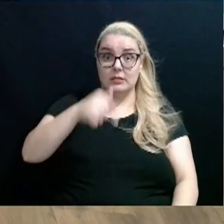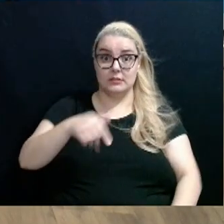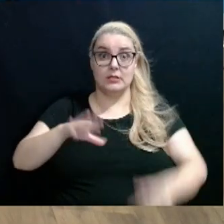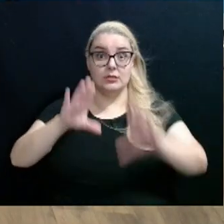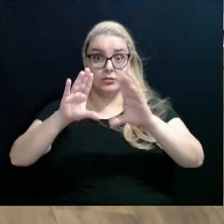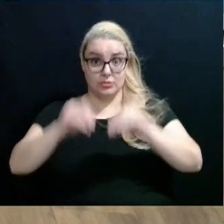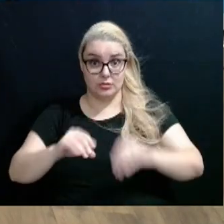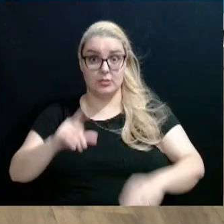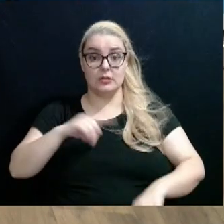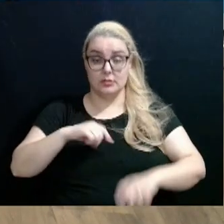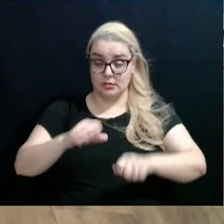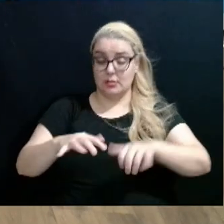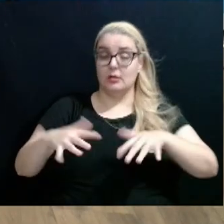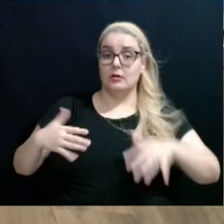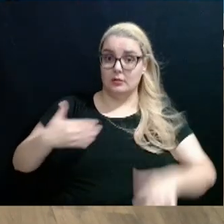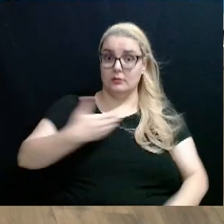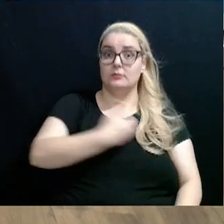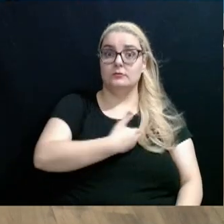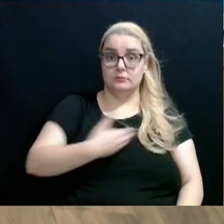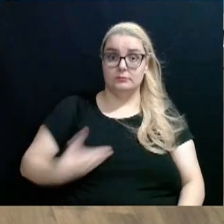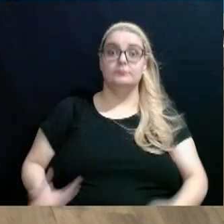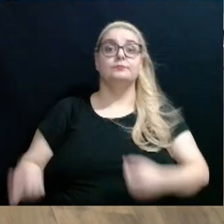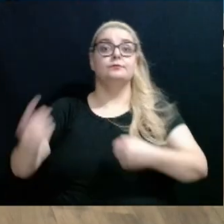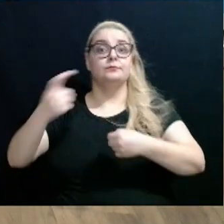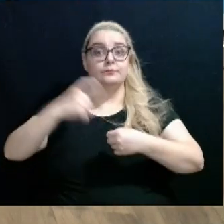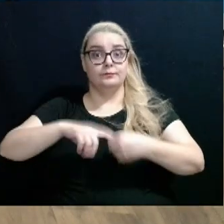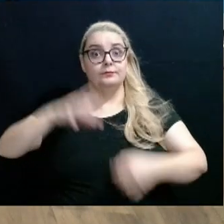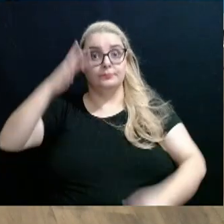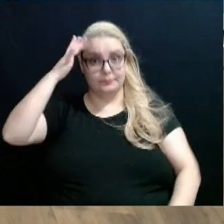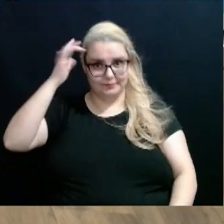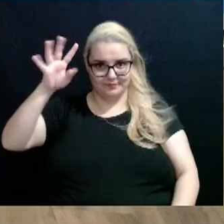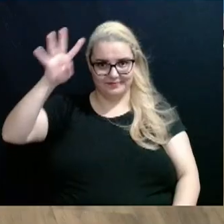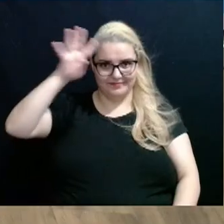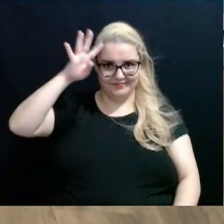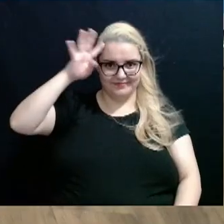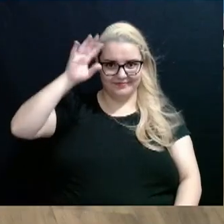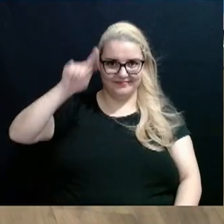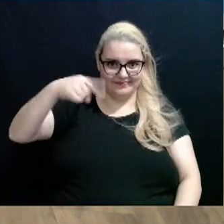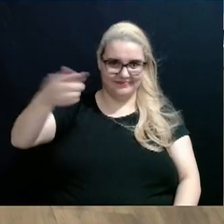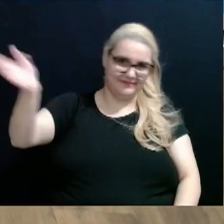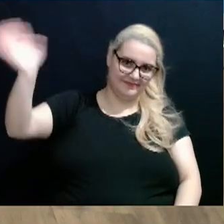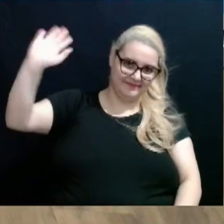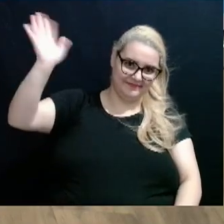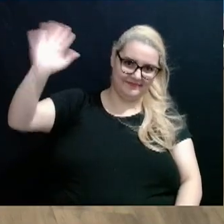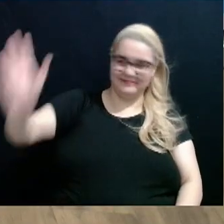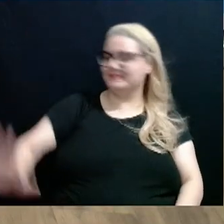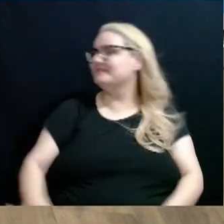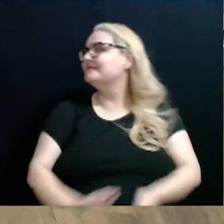tem audiência pública. Eu volto amanhã na quarta-feira. Até lá. Tchau, tchau.